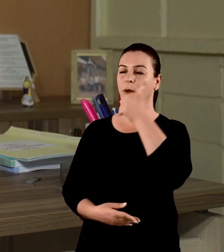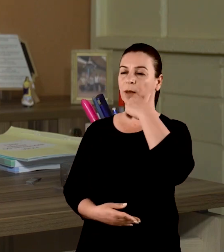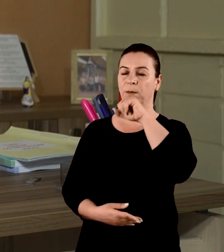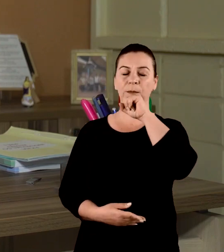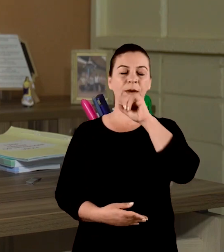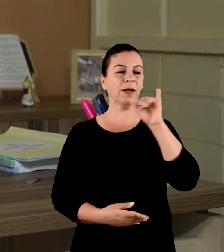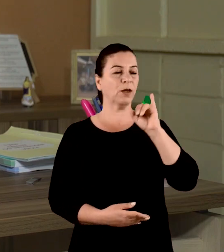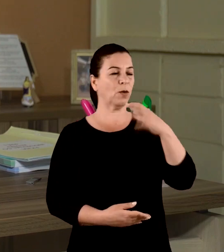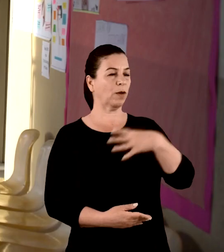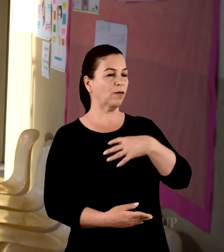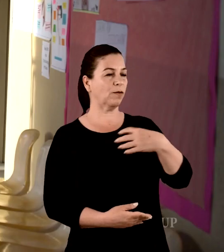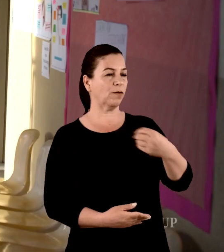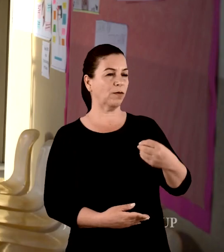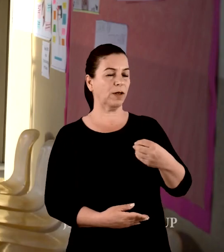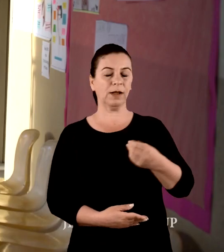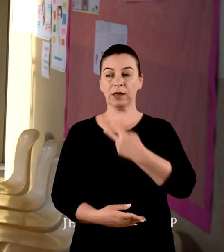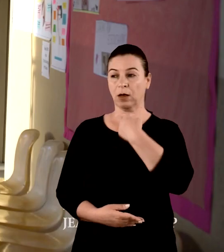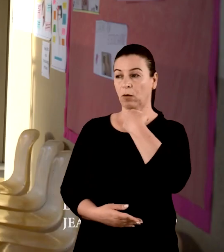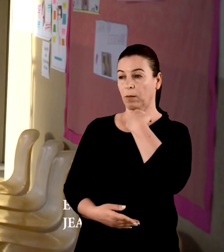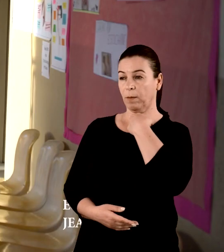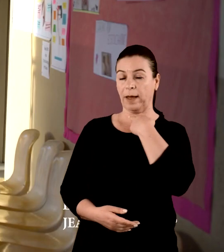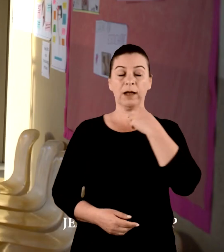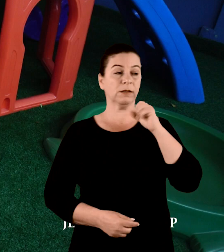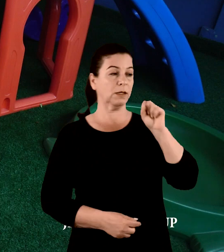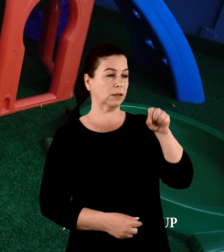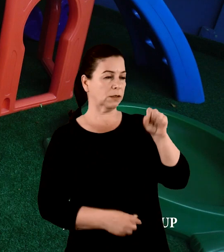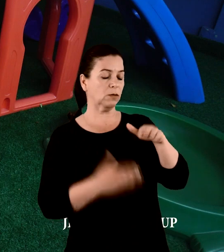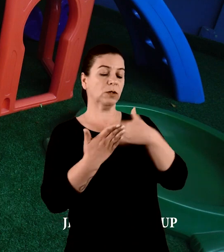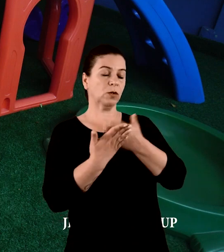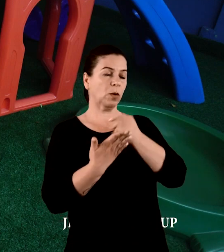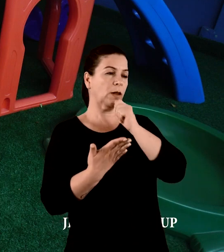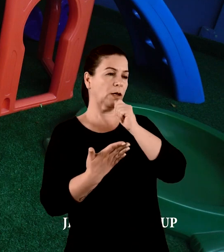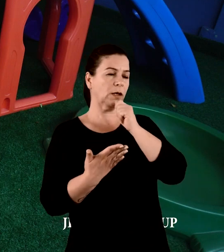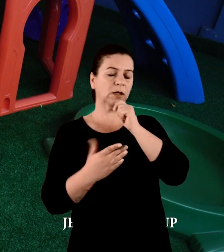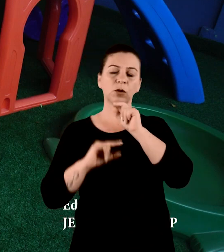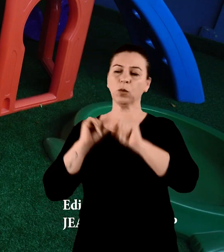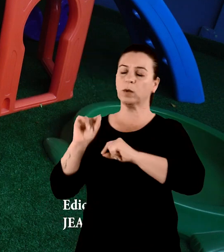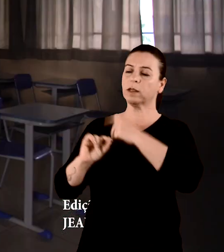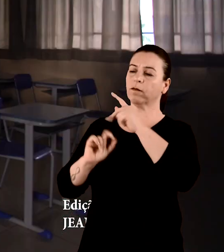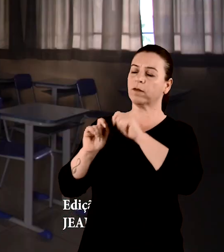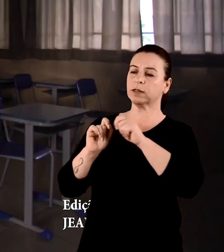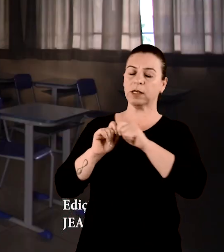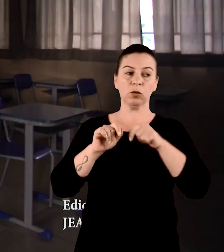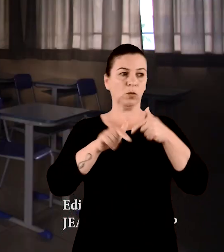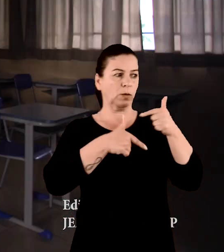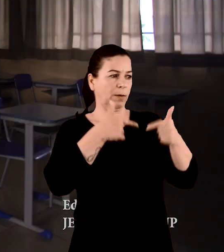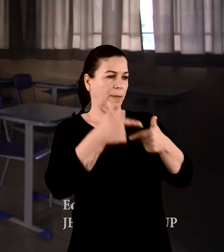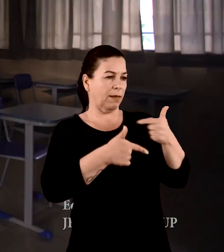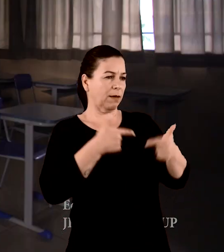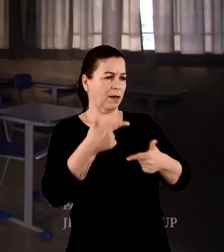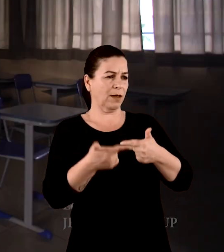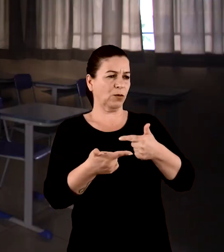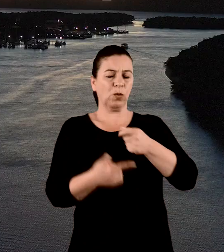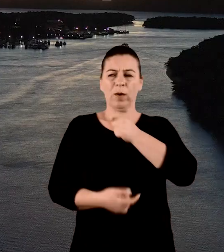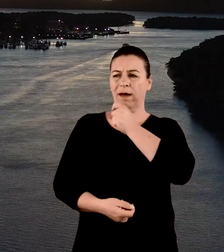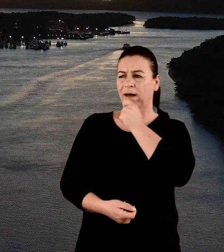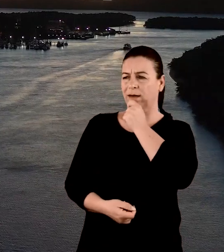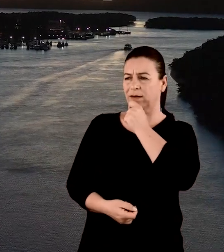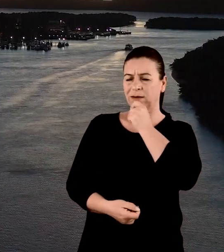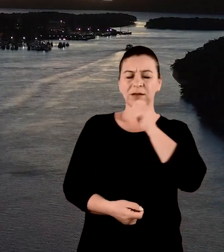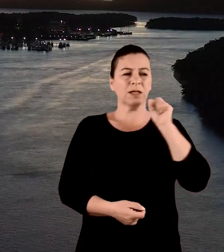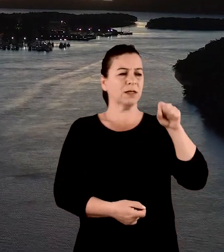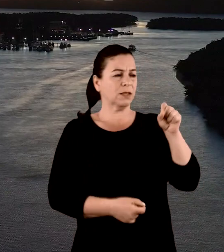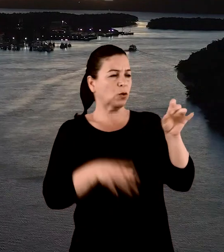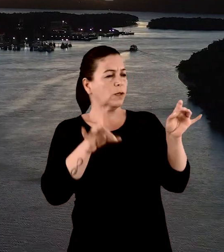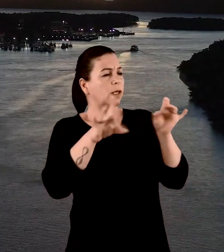Oi, mãe. Oi, filha. Tá ocupada? Tô aqui no colégio ainda. O que tá fazendo? Tô trabalhando. Ainda?